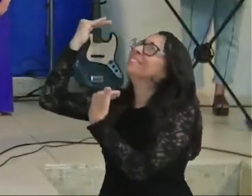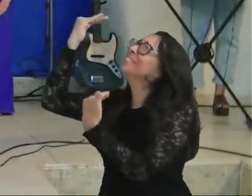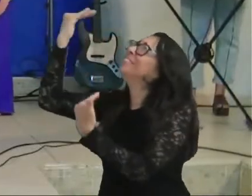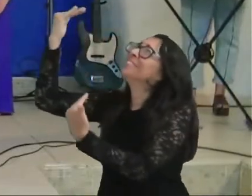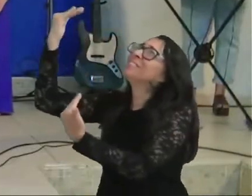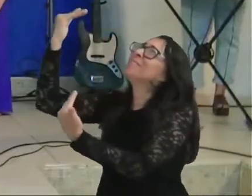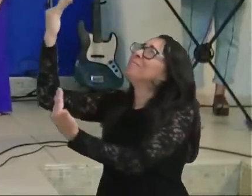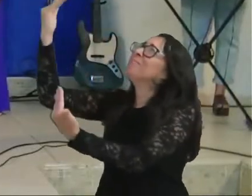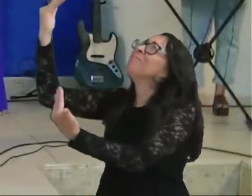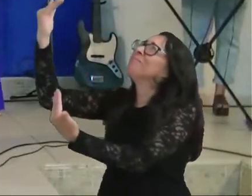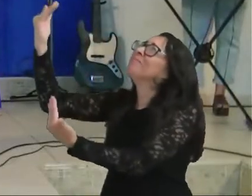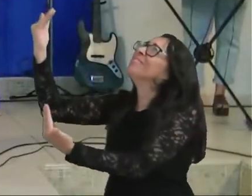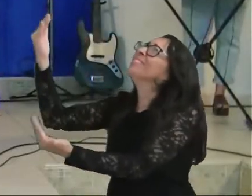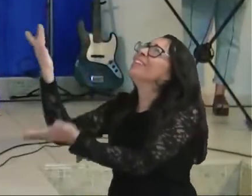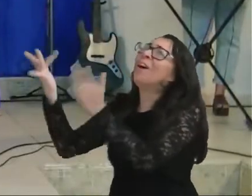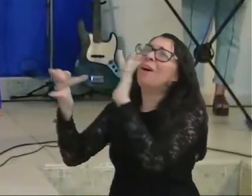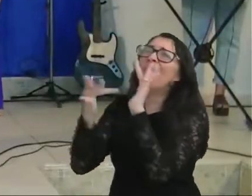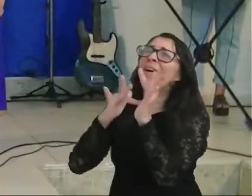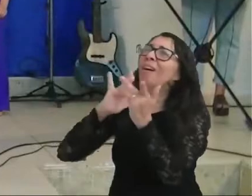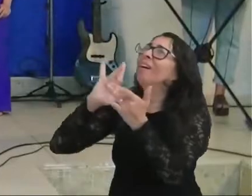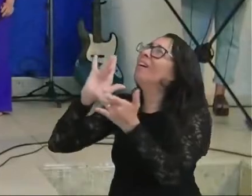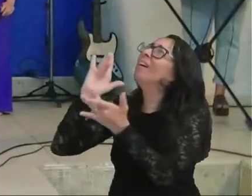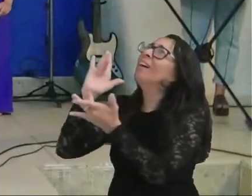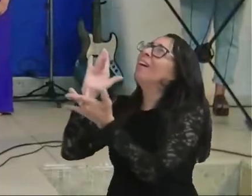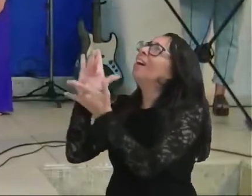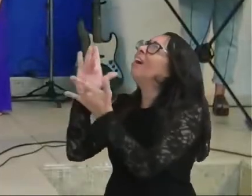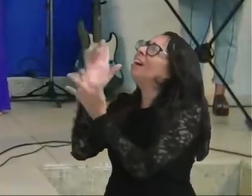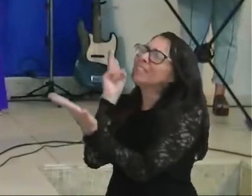Jesus, te agradeço.